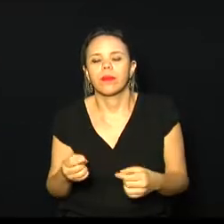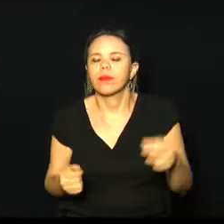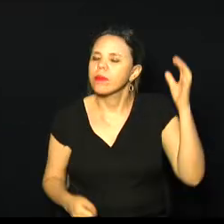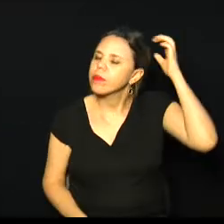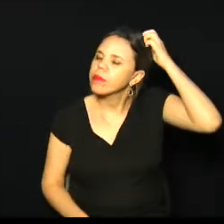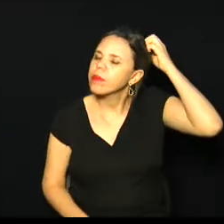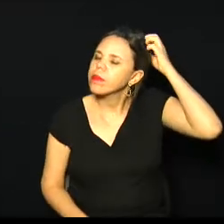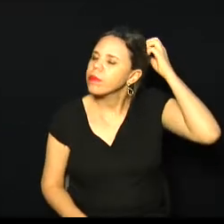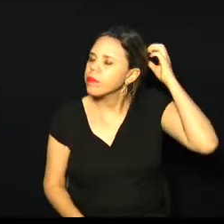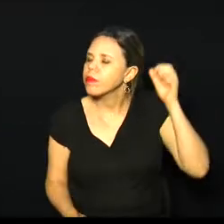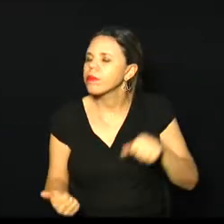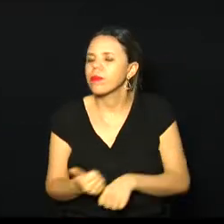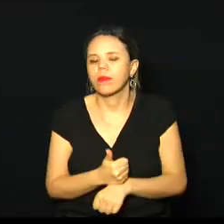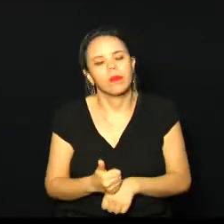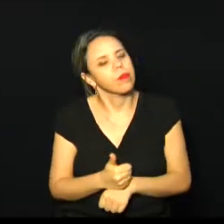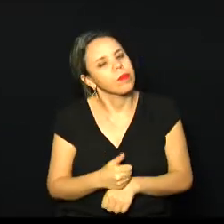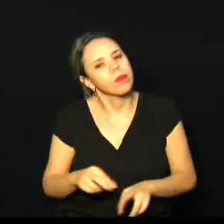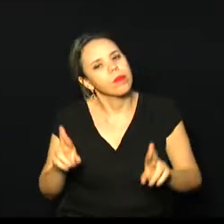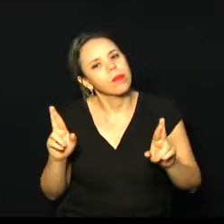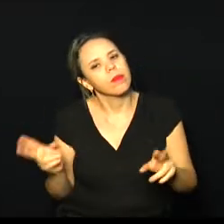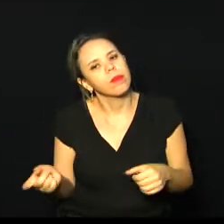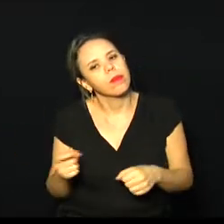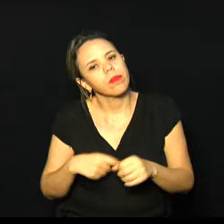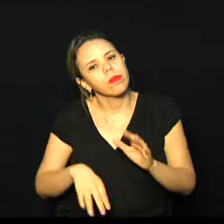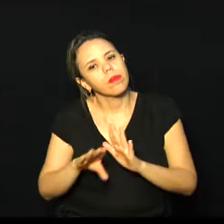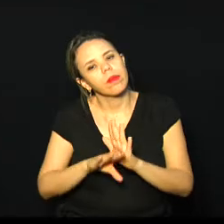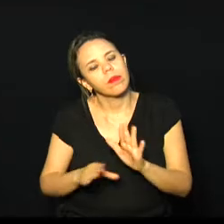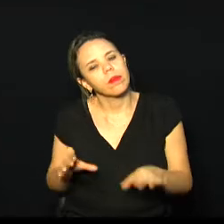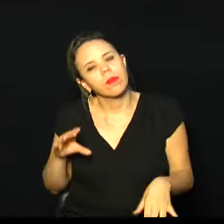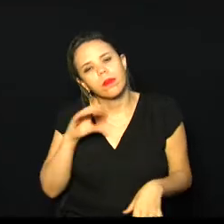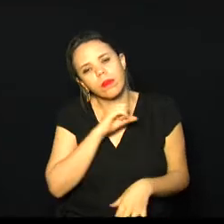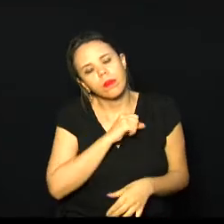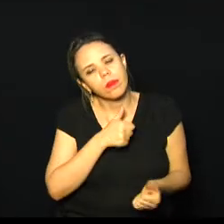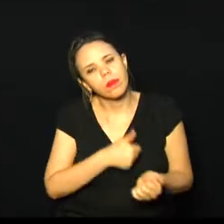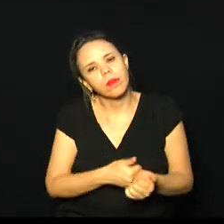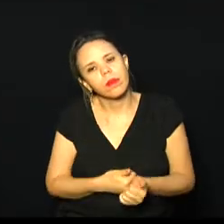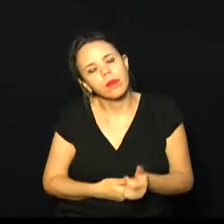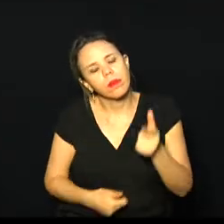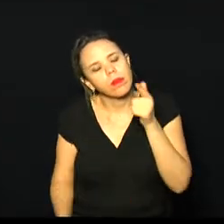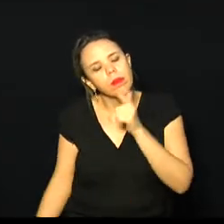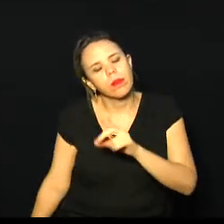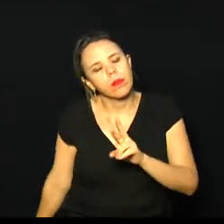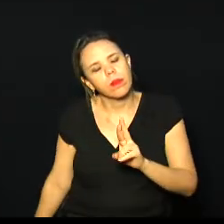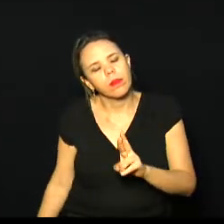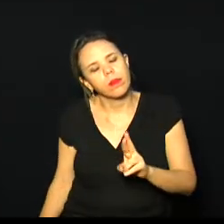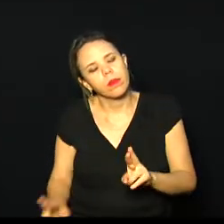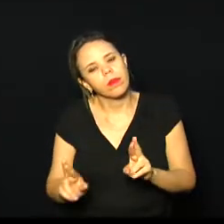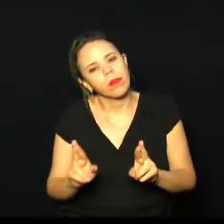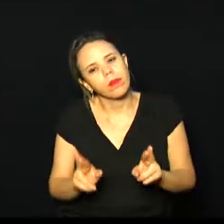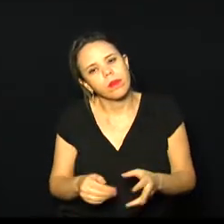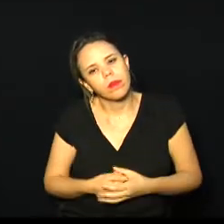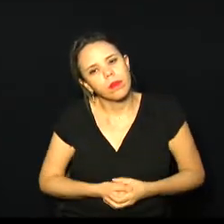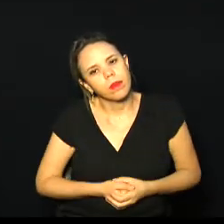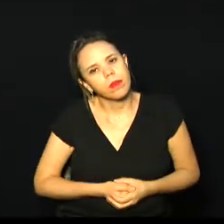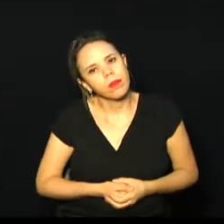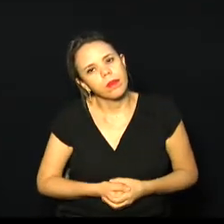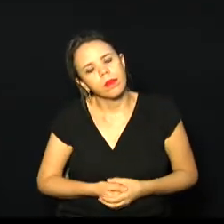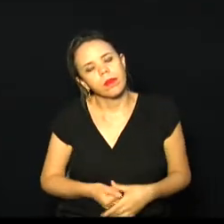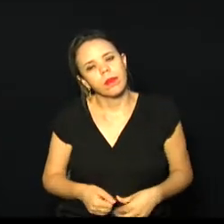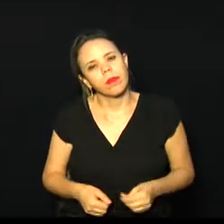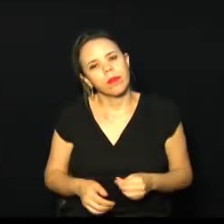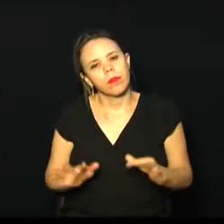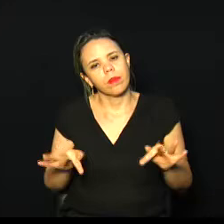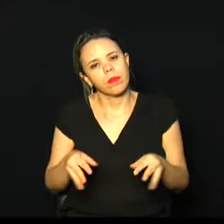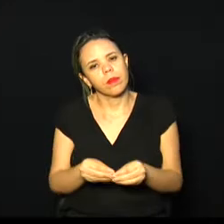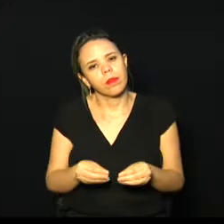multidisciplinar. Esperamos retomar o programa em breve, né? Vamos ver se a gente consegue. Agora quero